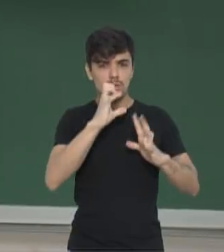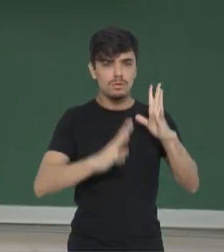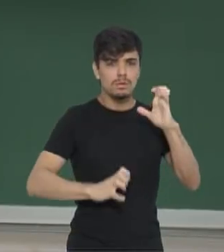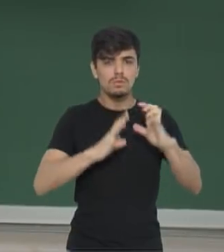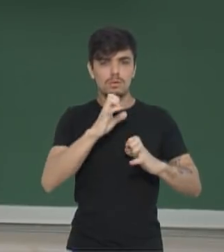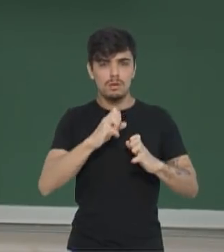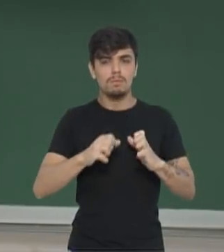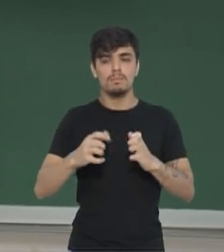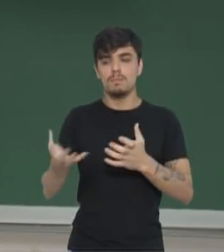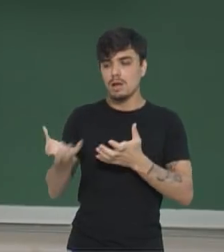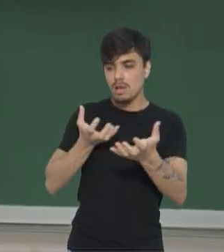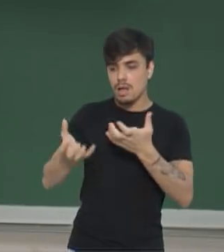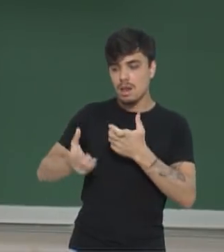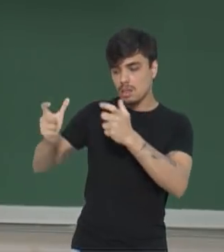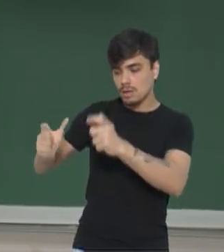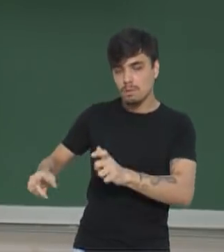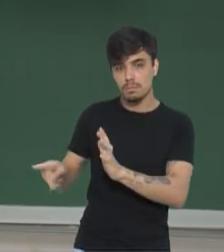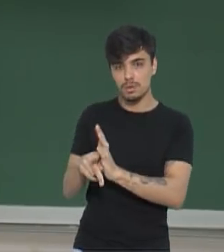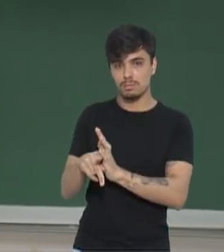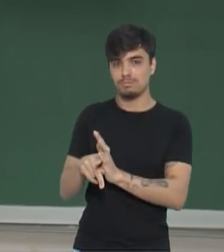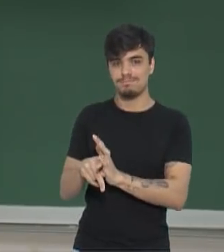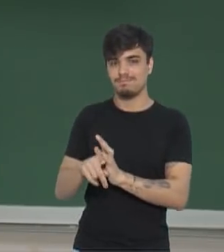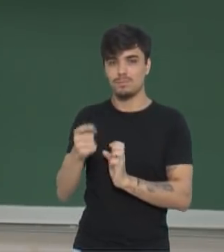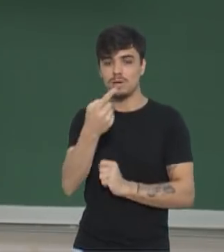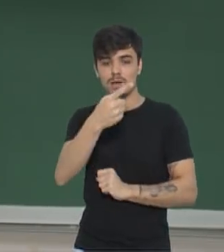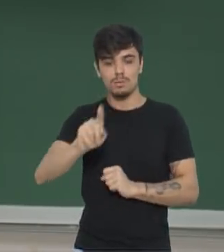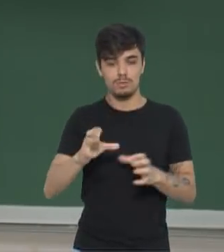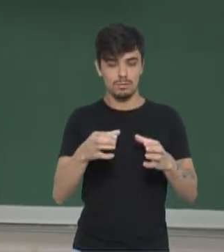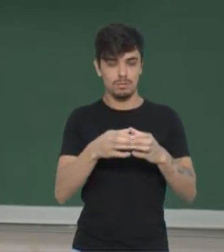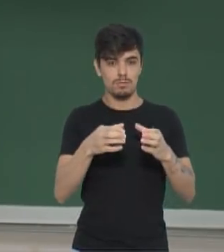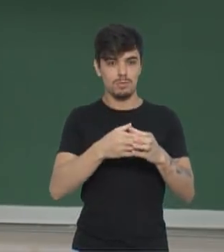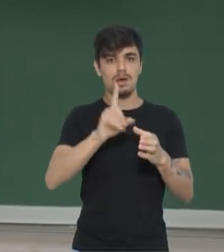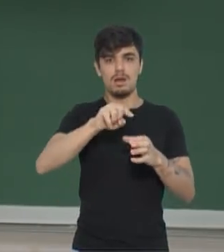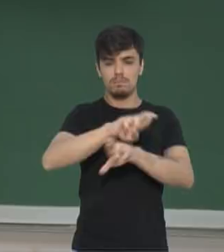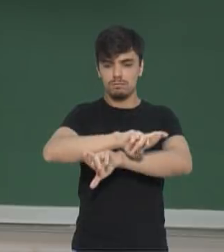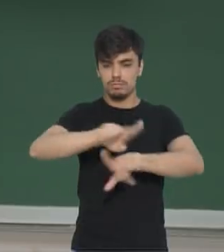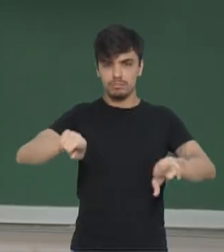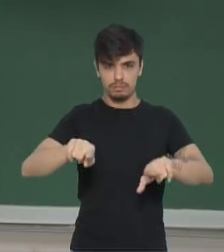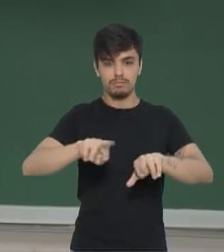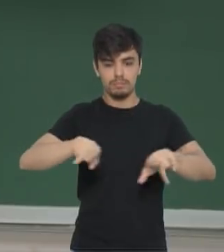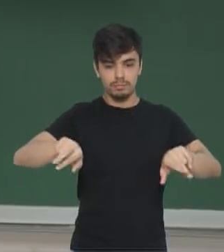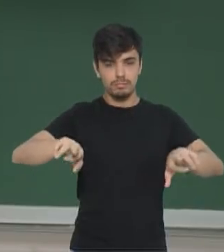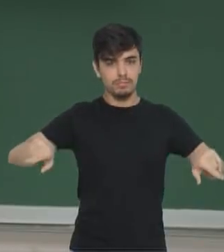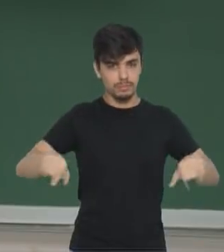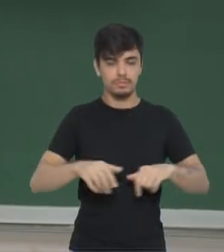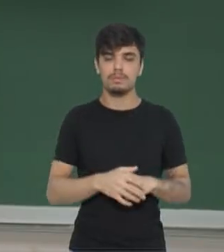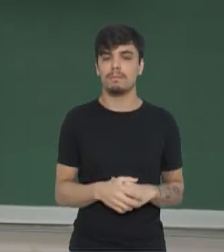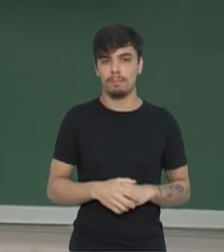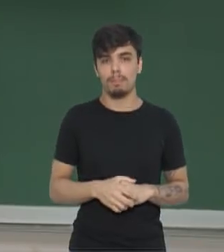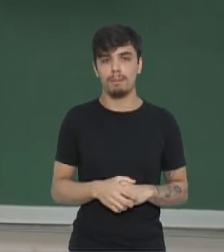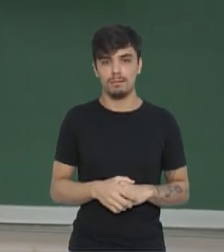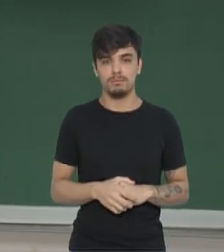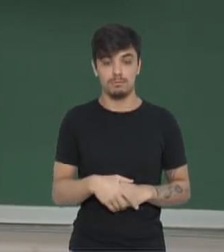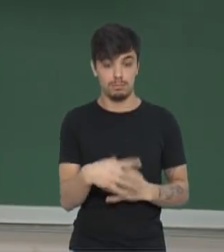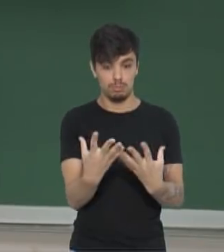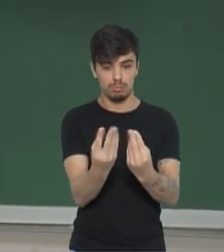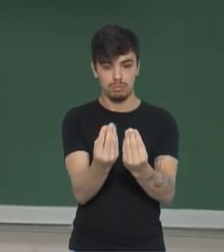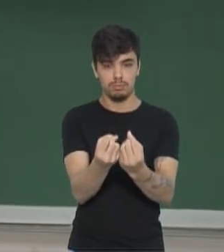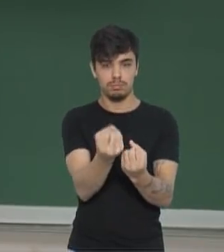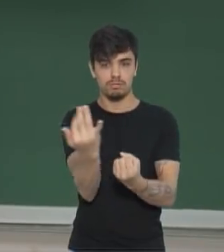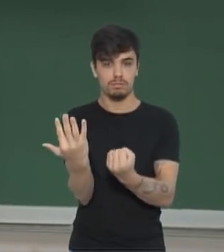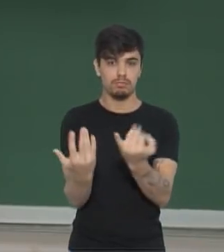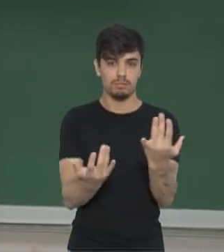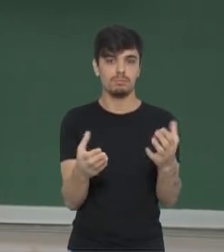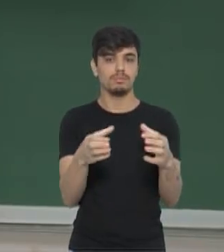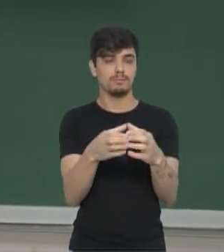disputa de territórios entre eles. Eles não eram um único grupo. Eram vários grupos. uma grande quantidade de grupos, inclusive.